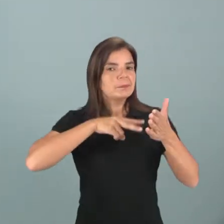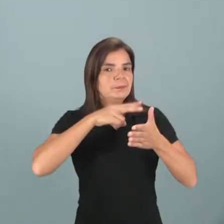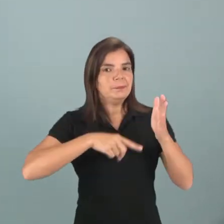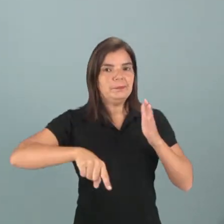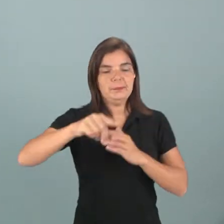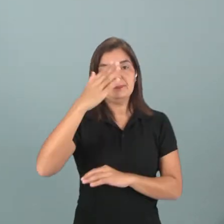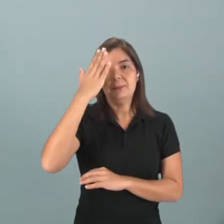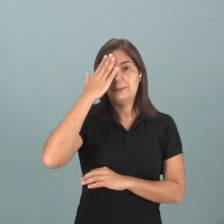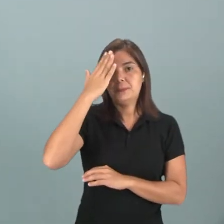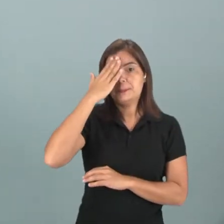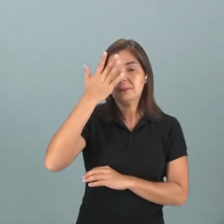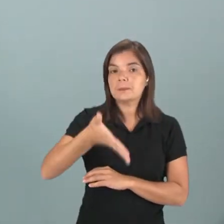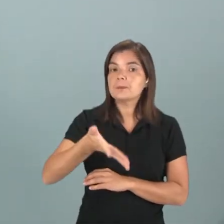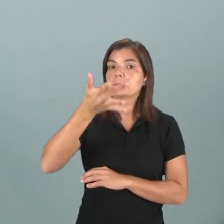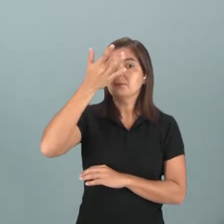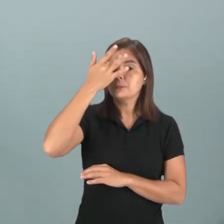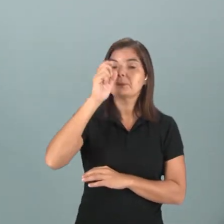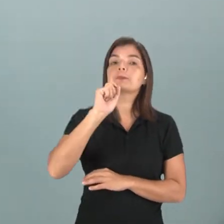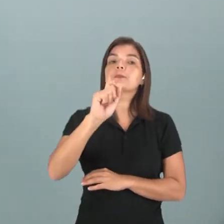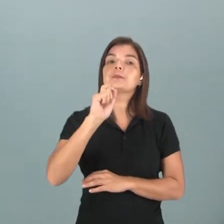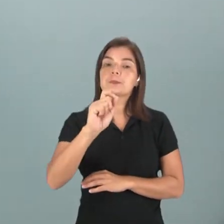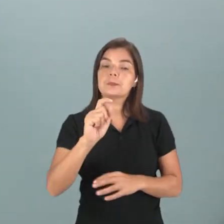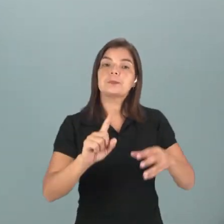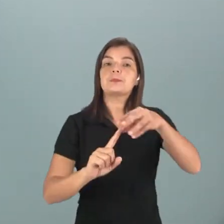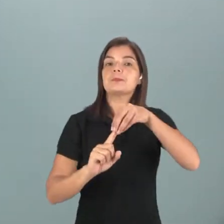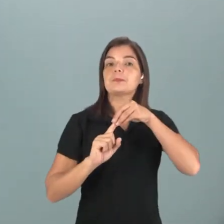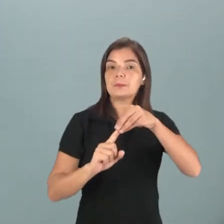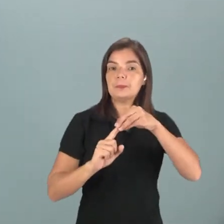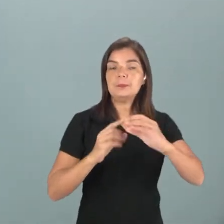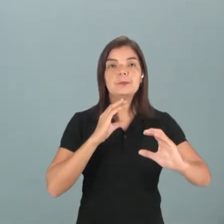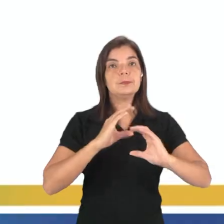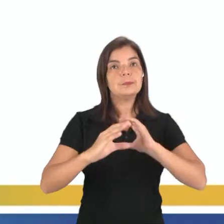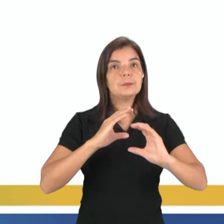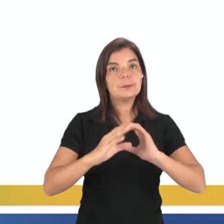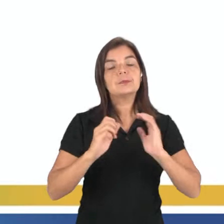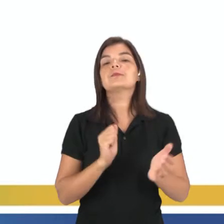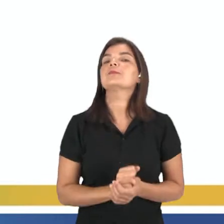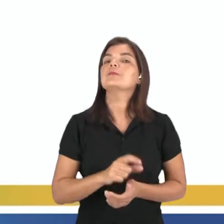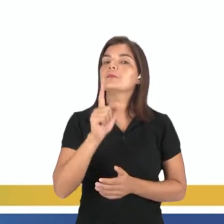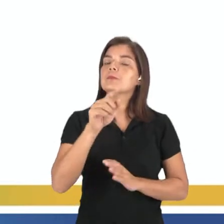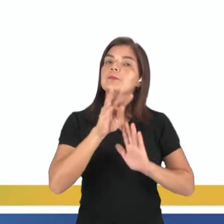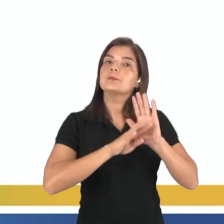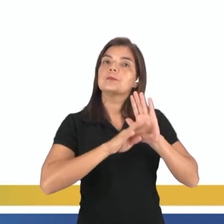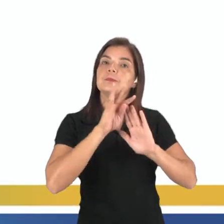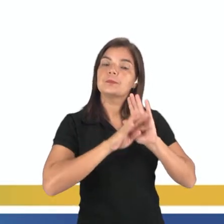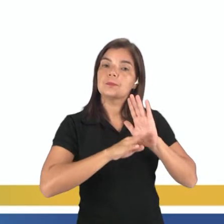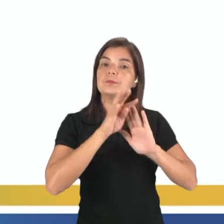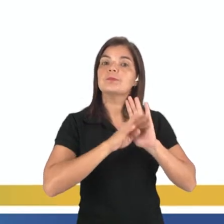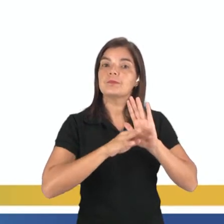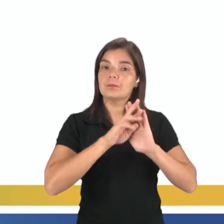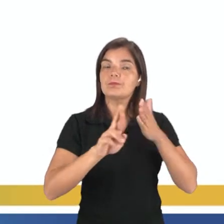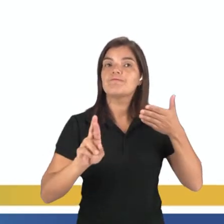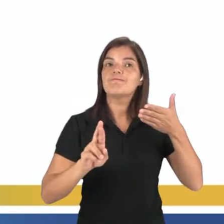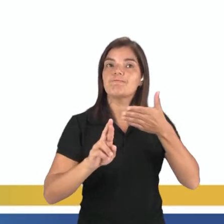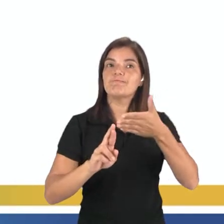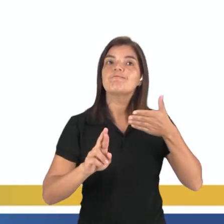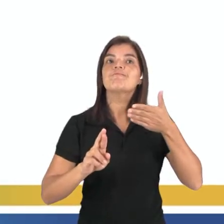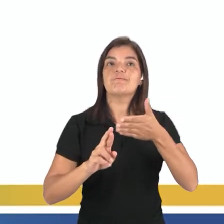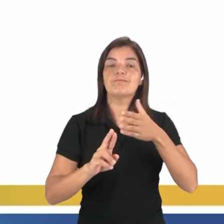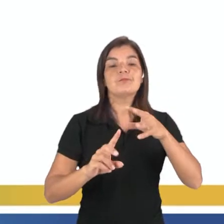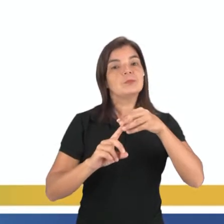para vocês internalizarem melhor o que é a intenção comunicativa. A intenção comunicativa de um texto